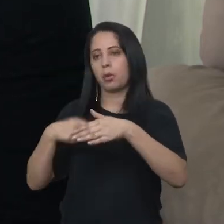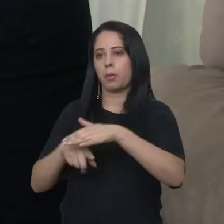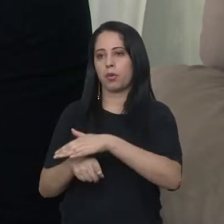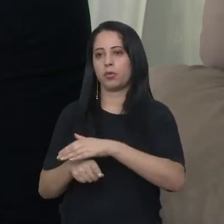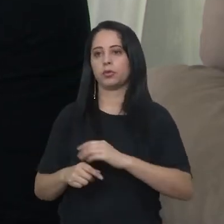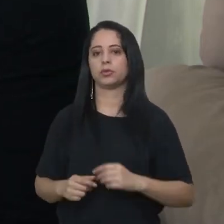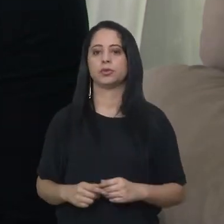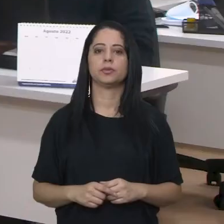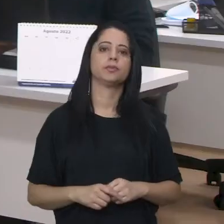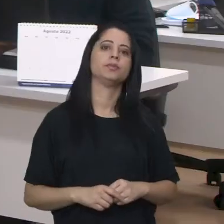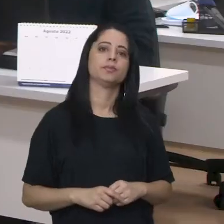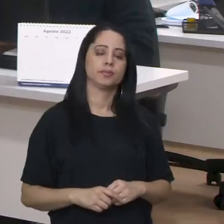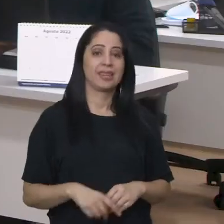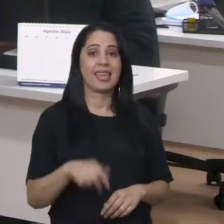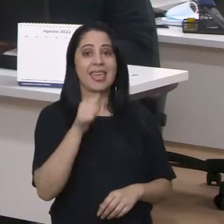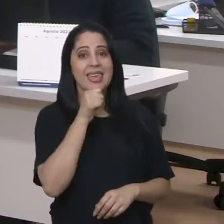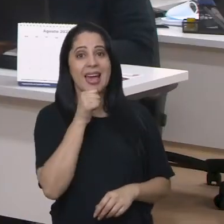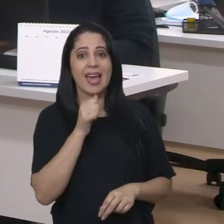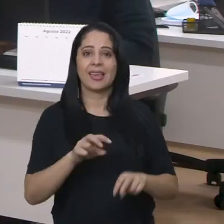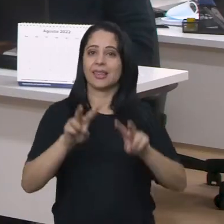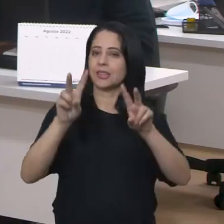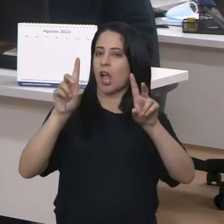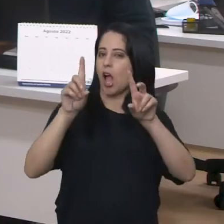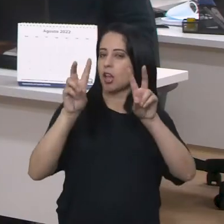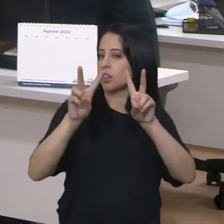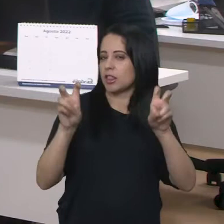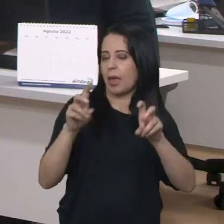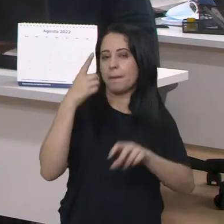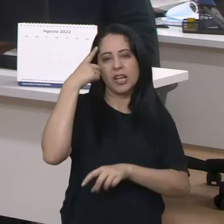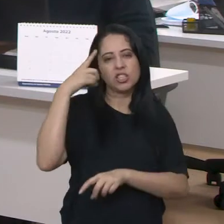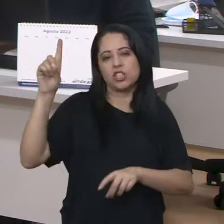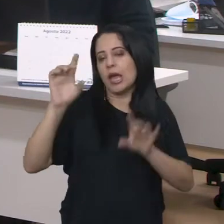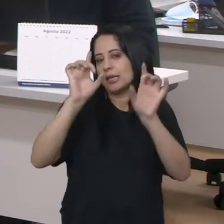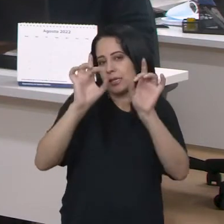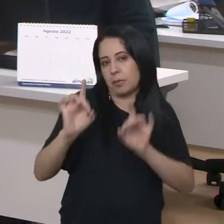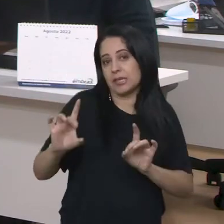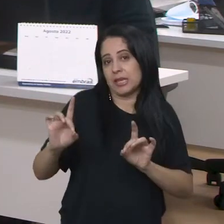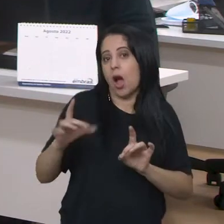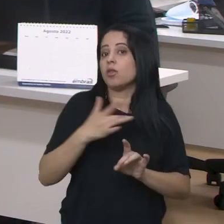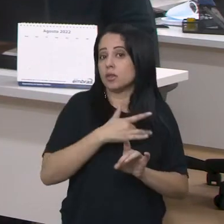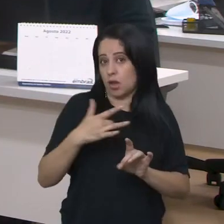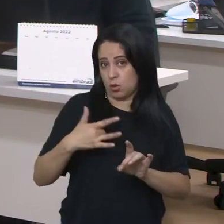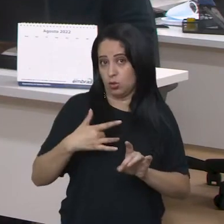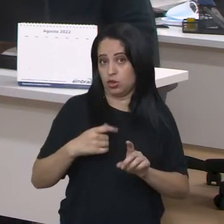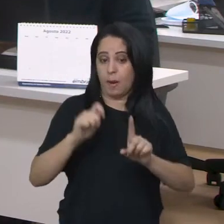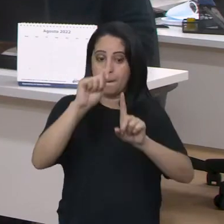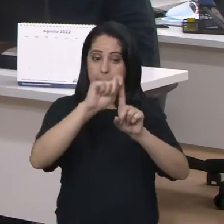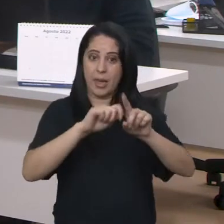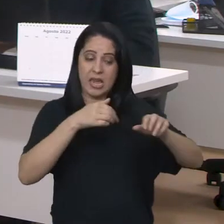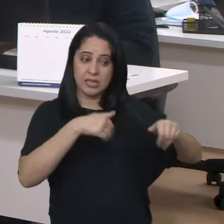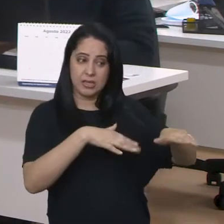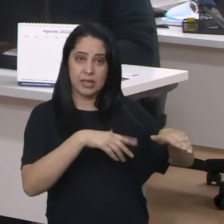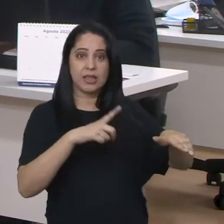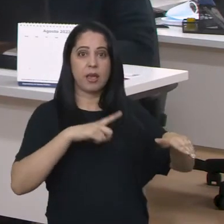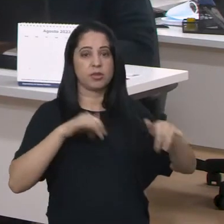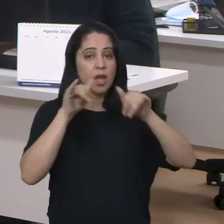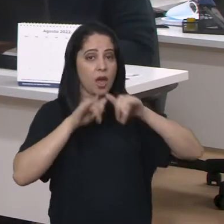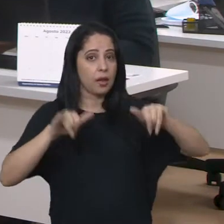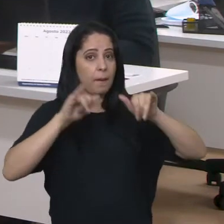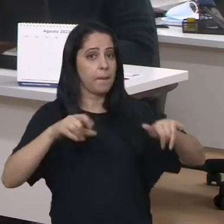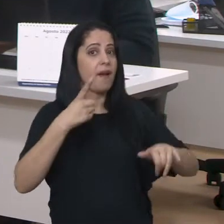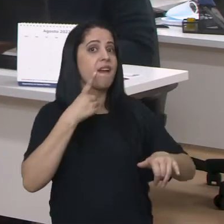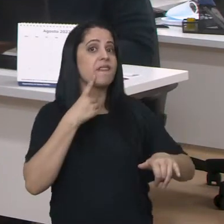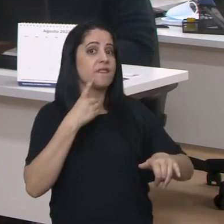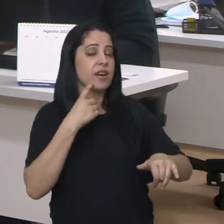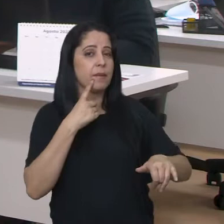problemas do sono. E ainda falando sobre datas comemorativas e sobre saúde, o mês de setembro ainda abriga a campanha Setembro